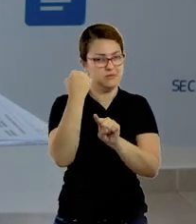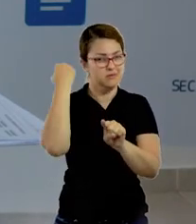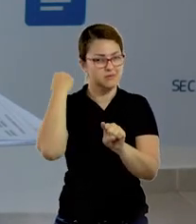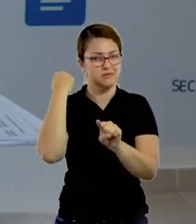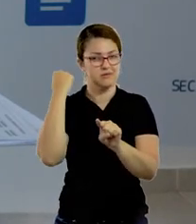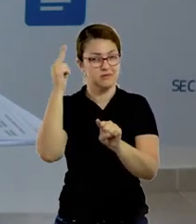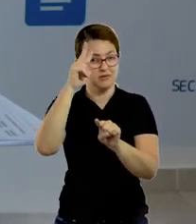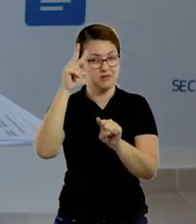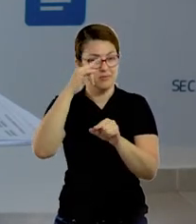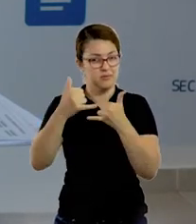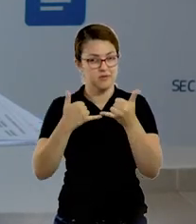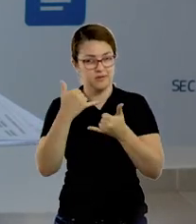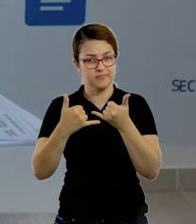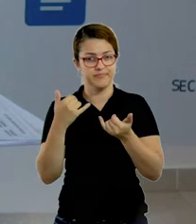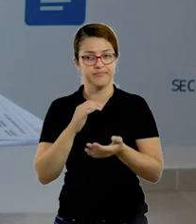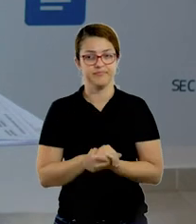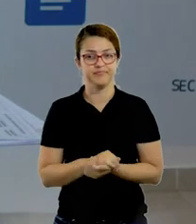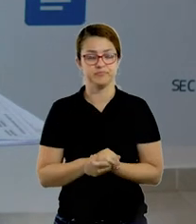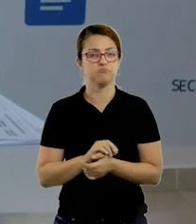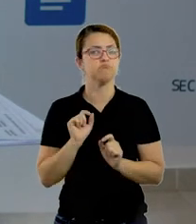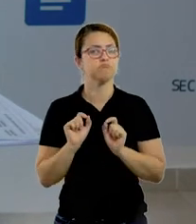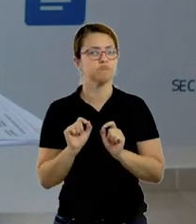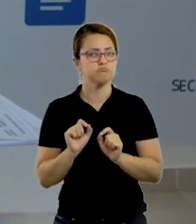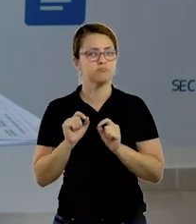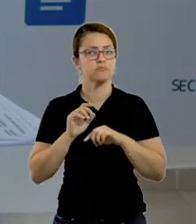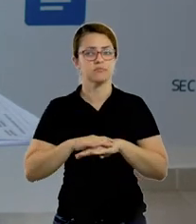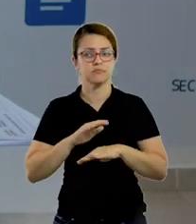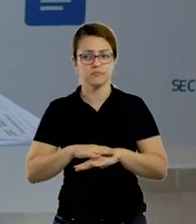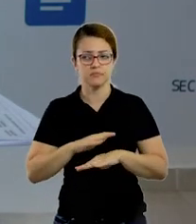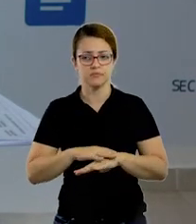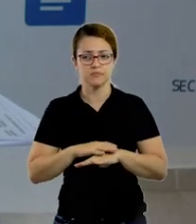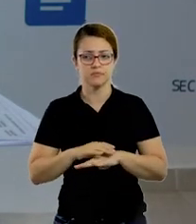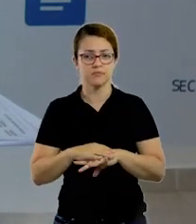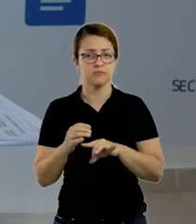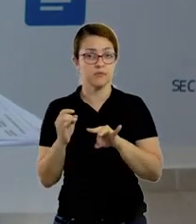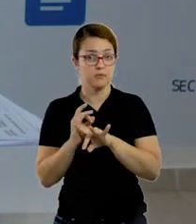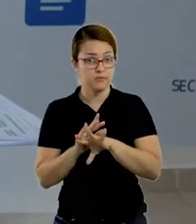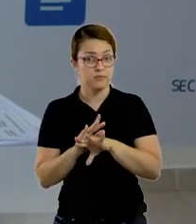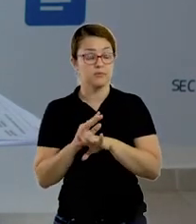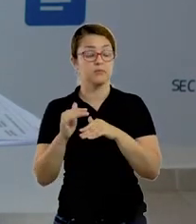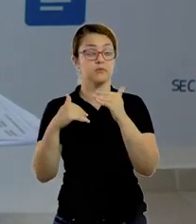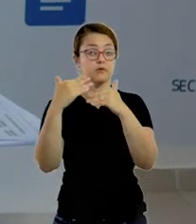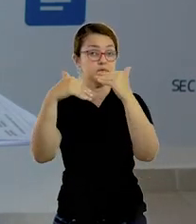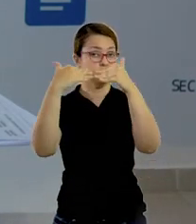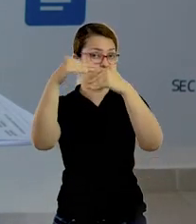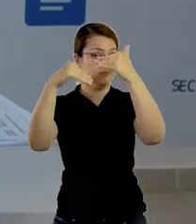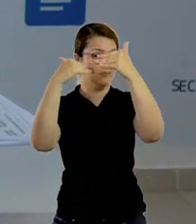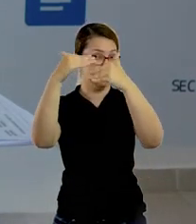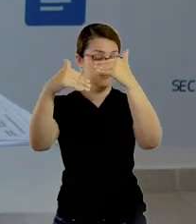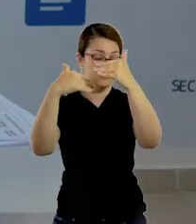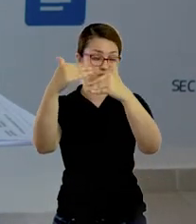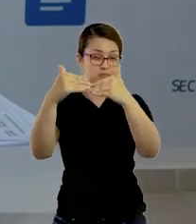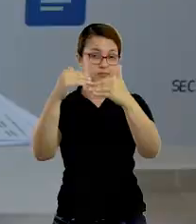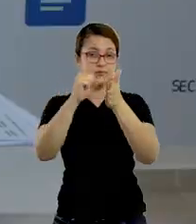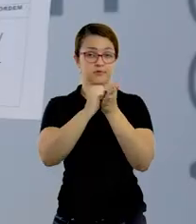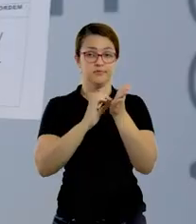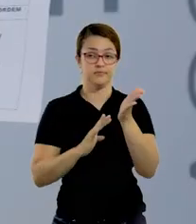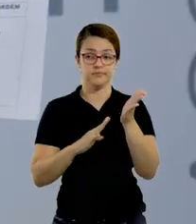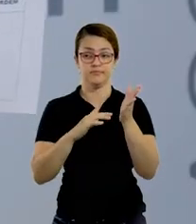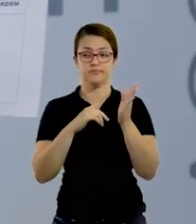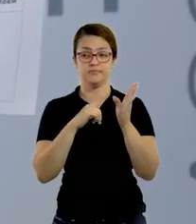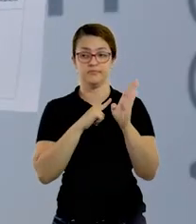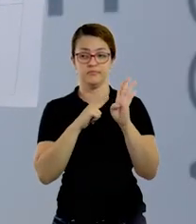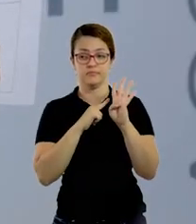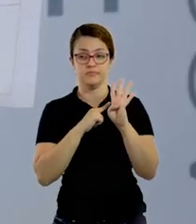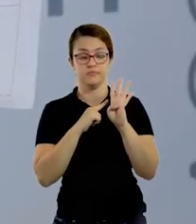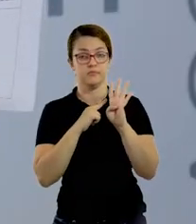lá para o jogo de vocês. Agora, o que que vocês vão fazer para terminar de desenvolver essa atividade? Nós